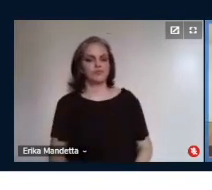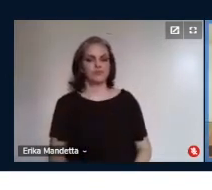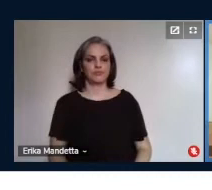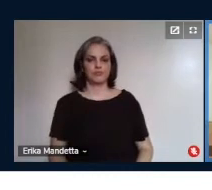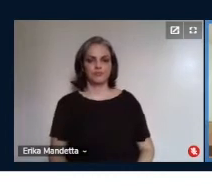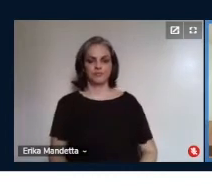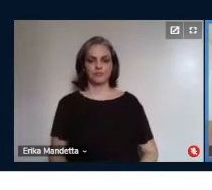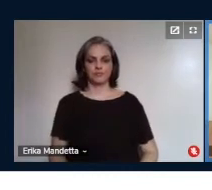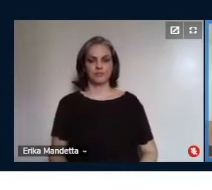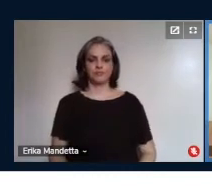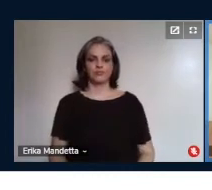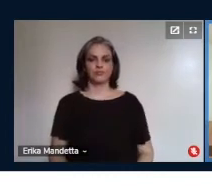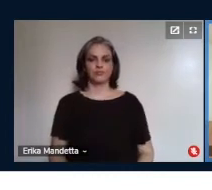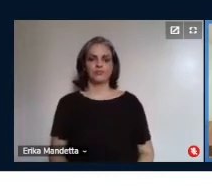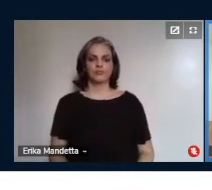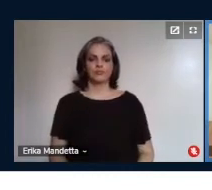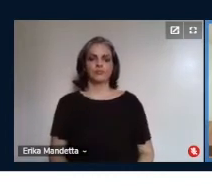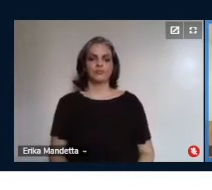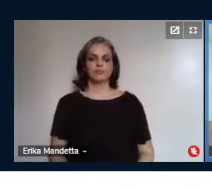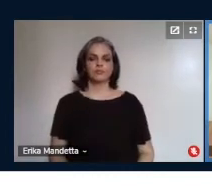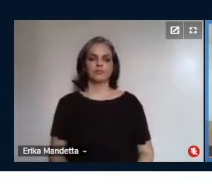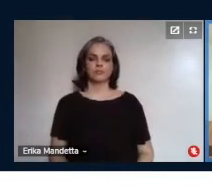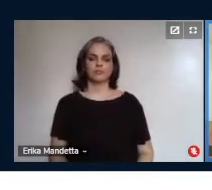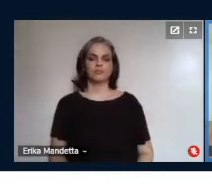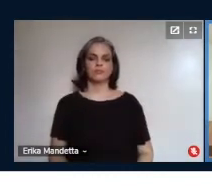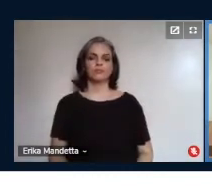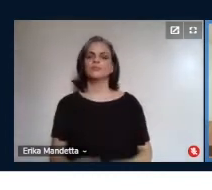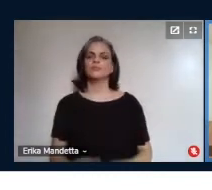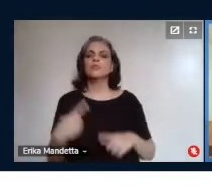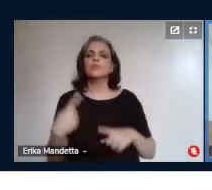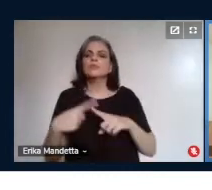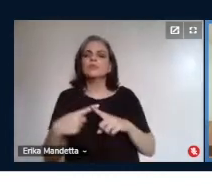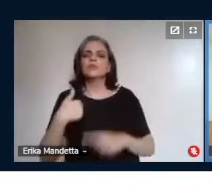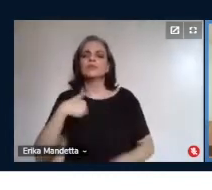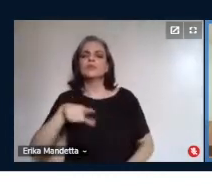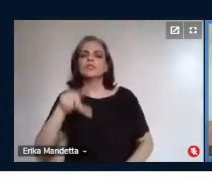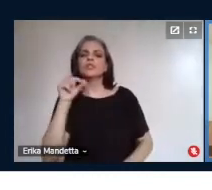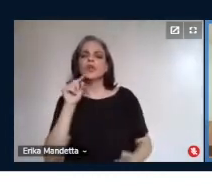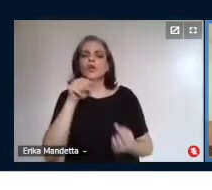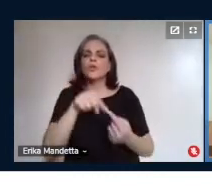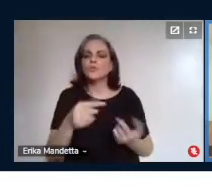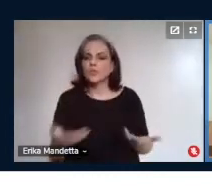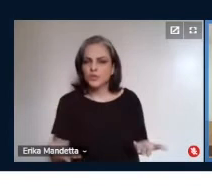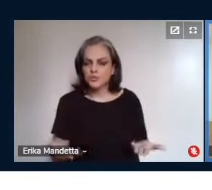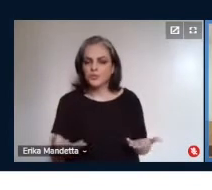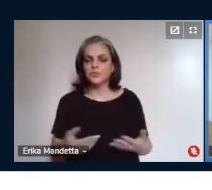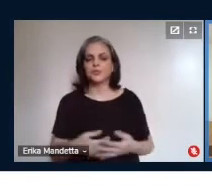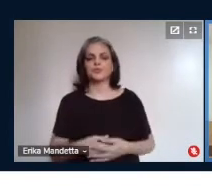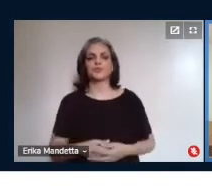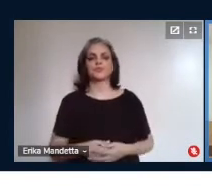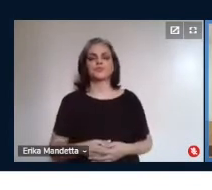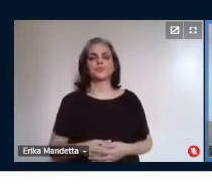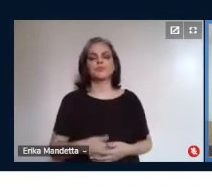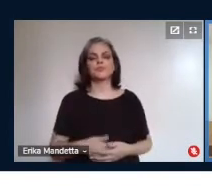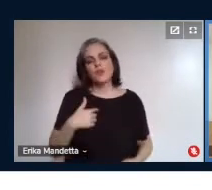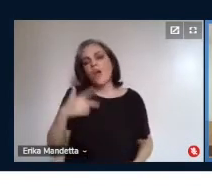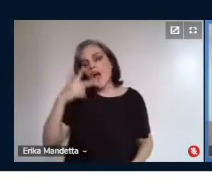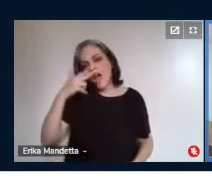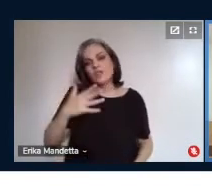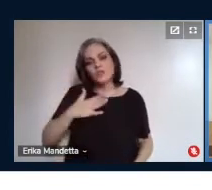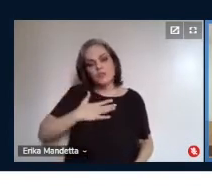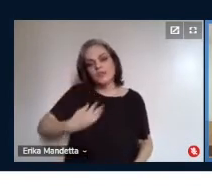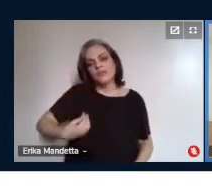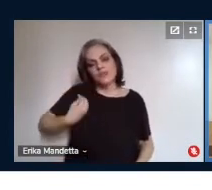E aí, como que eu cheguei nesse objeto de pesquisa? Eu acho que foi uma junção da minha